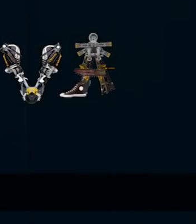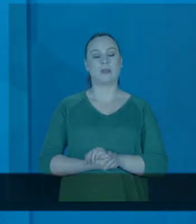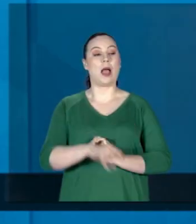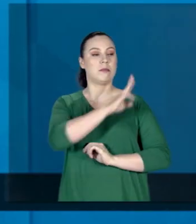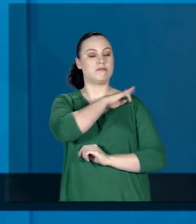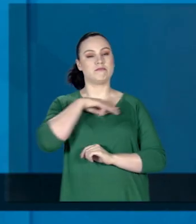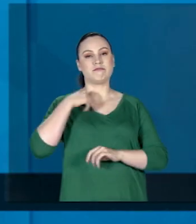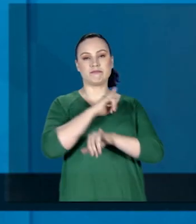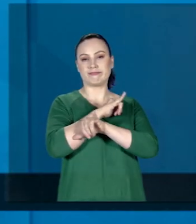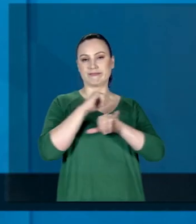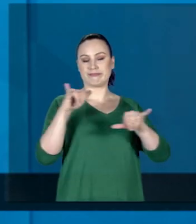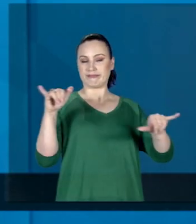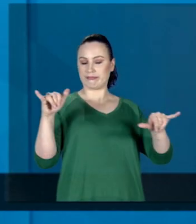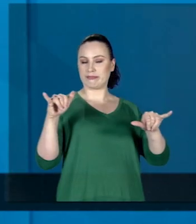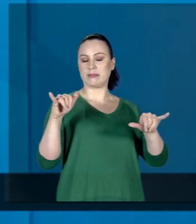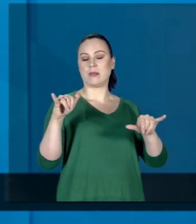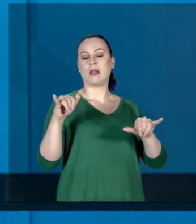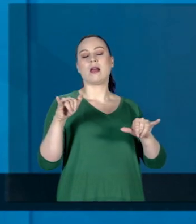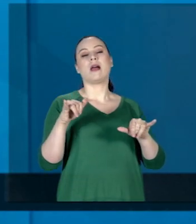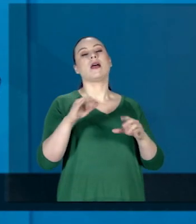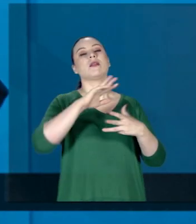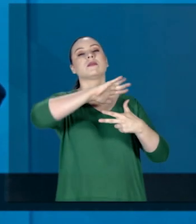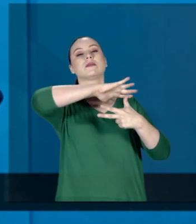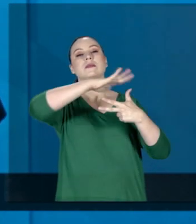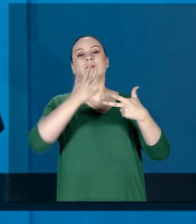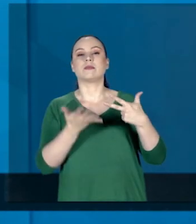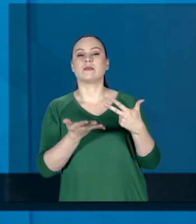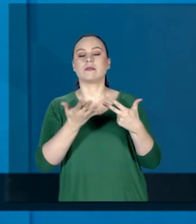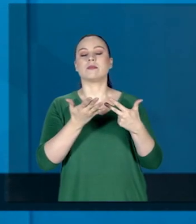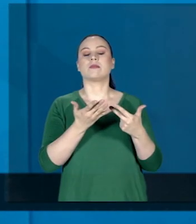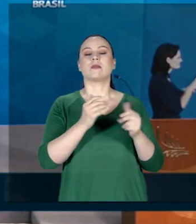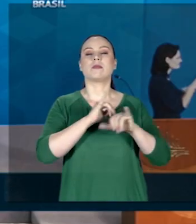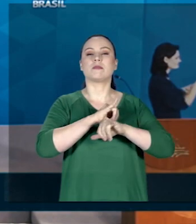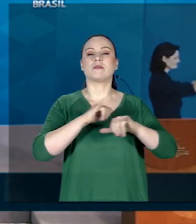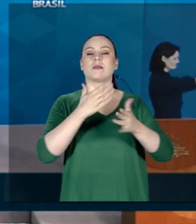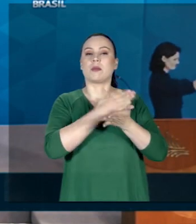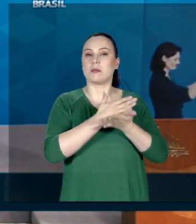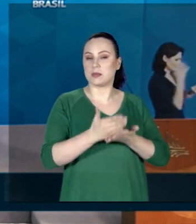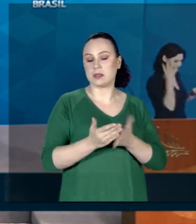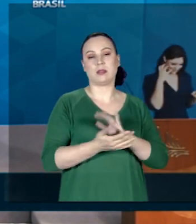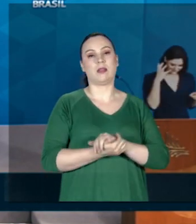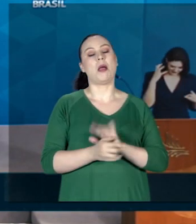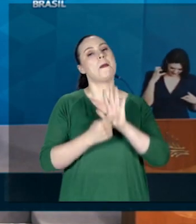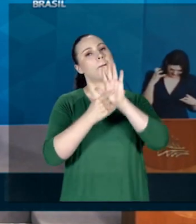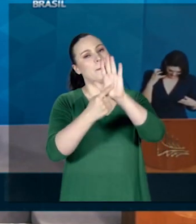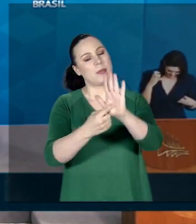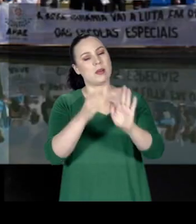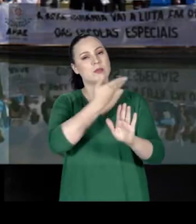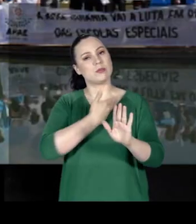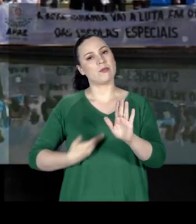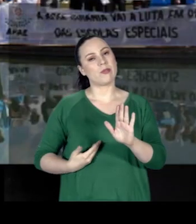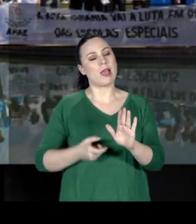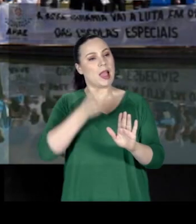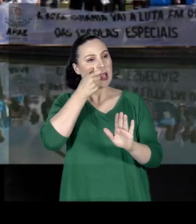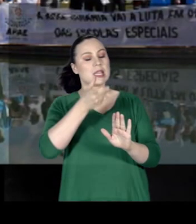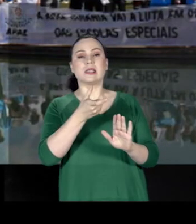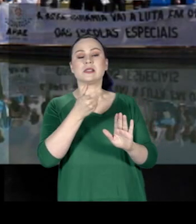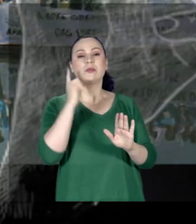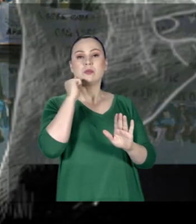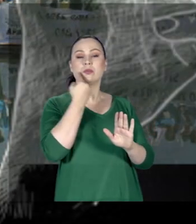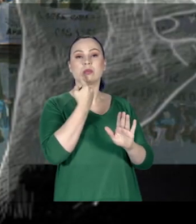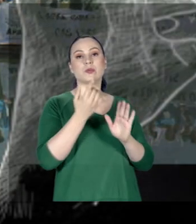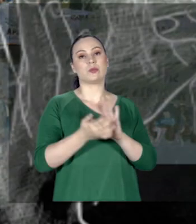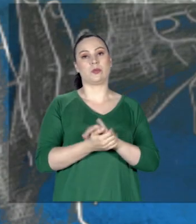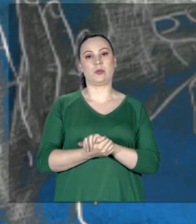O discurso da primeira-dama no lançamento de um programa inclusivo indica a disposição do governo em dar mais atenção